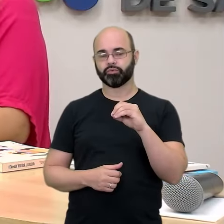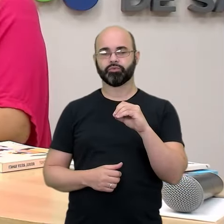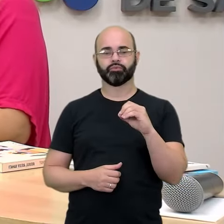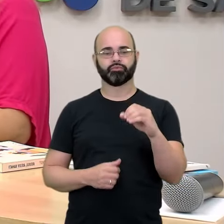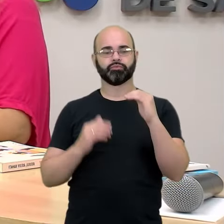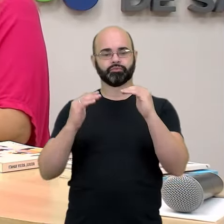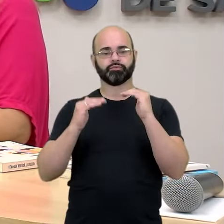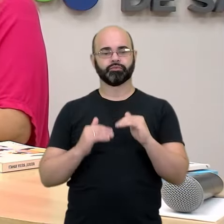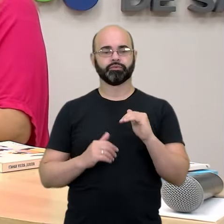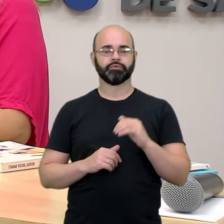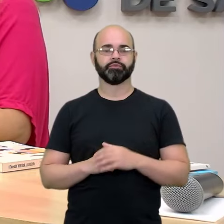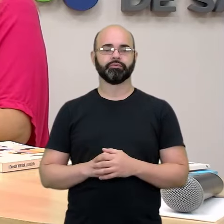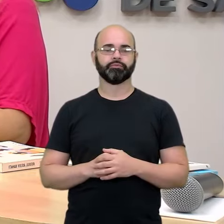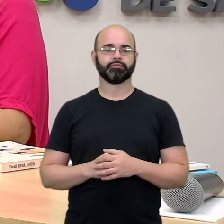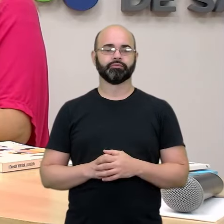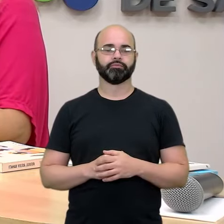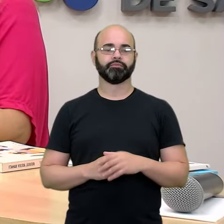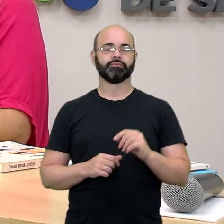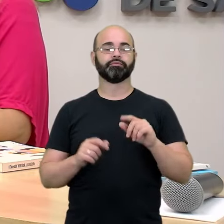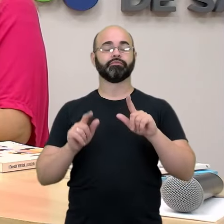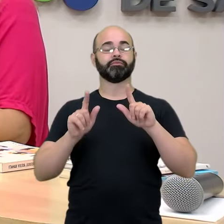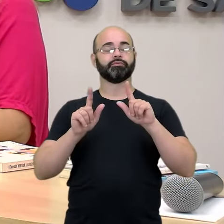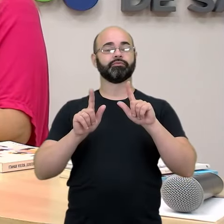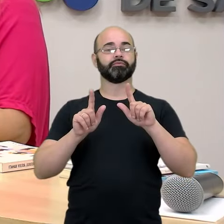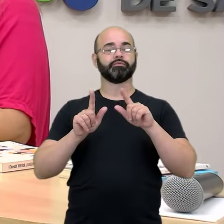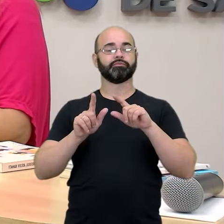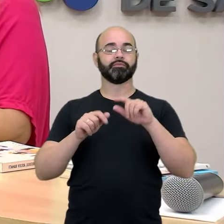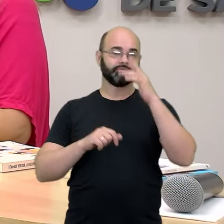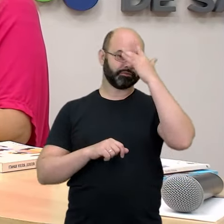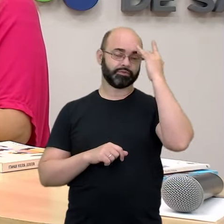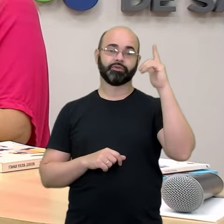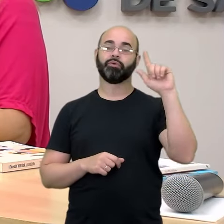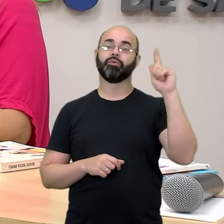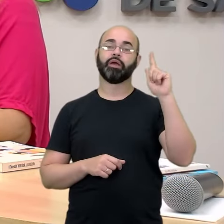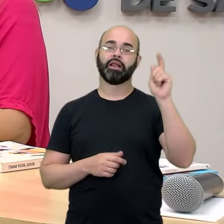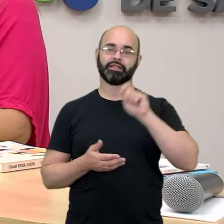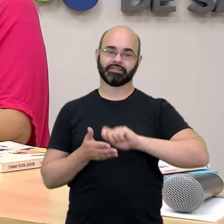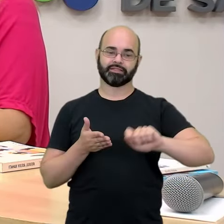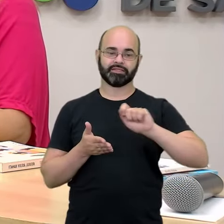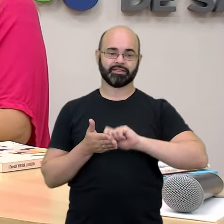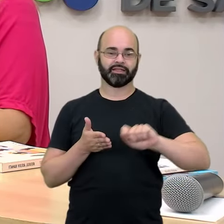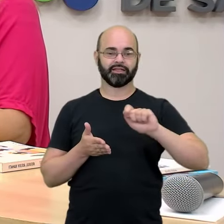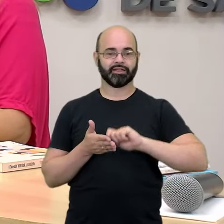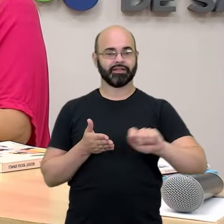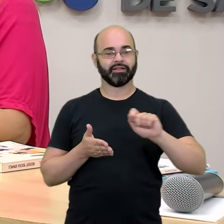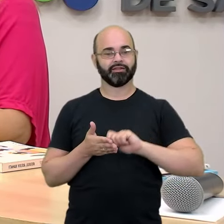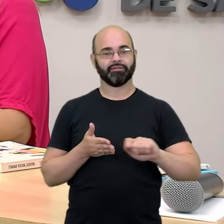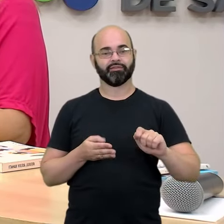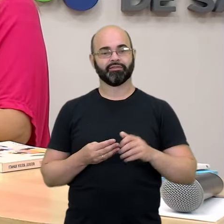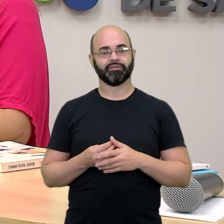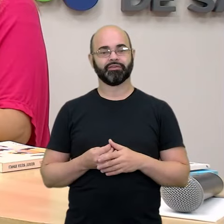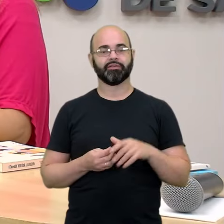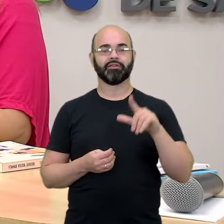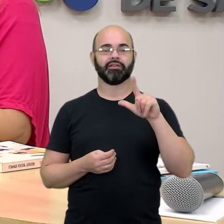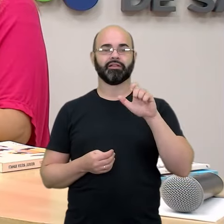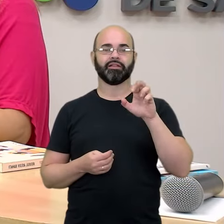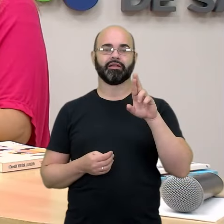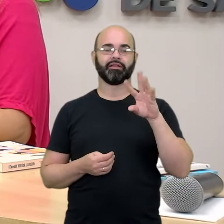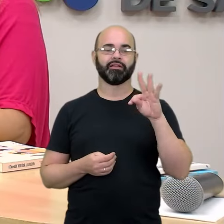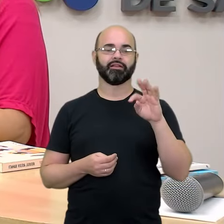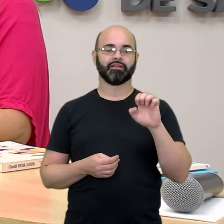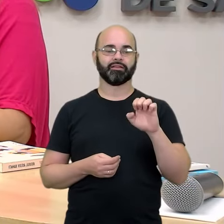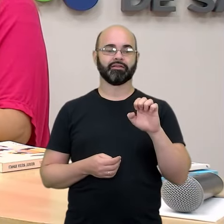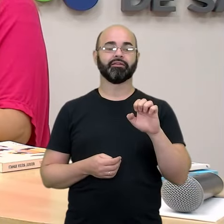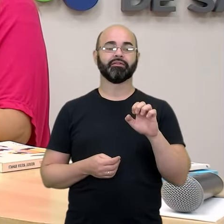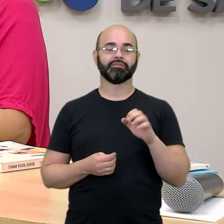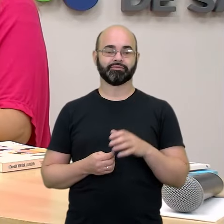Alba Atroz, que é um escritor de Guaianazes. Ele tem esse livro aqui e outros escritos. O nome desse livro é Lerte, né? Lerte